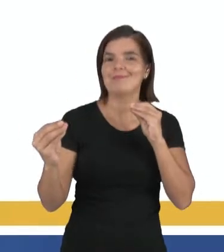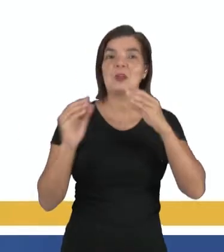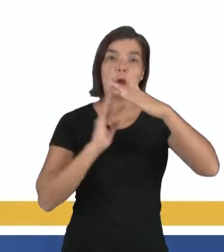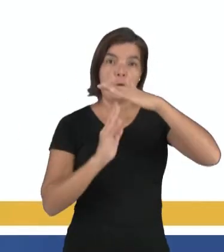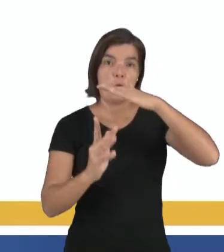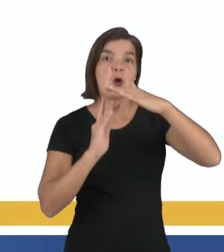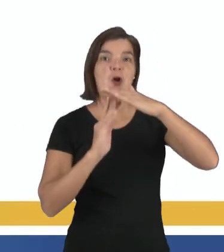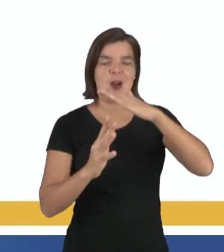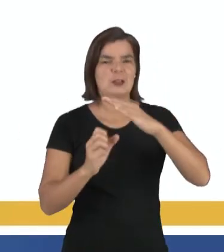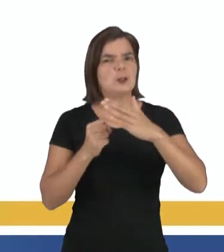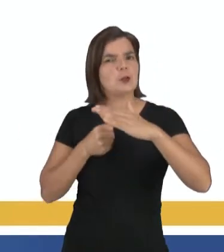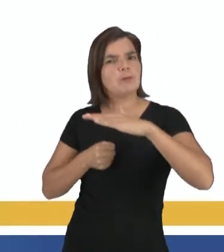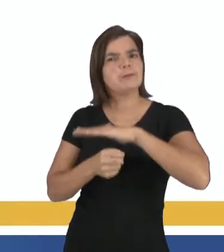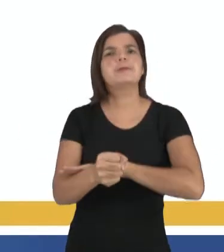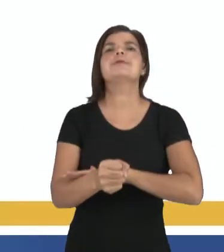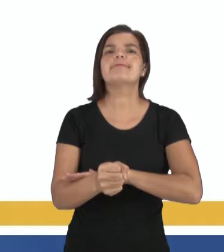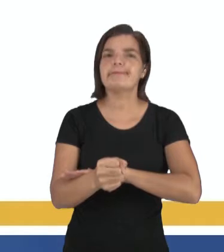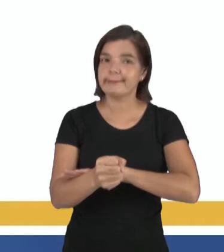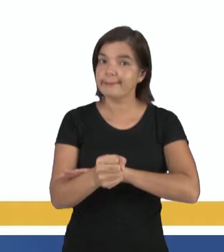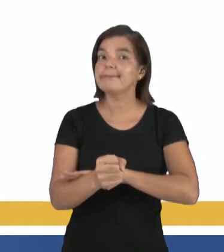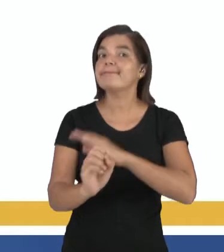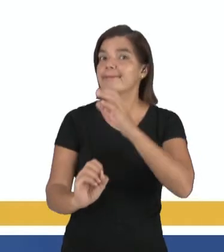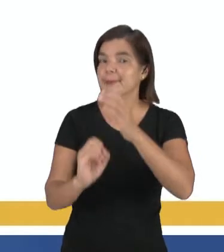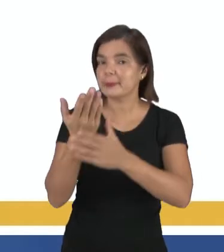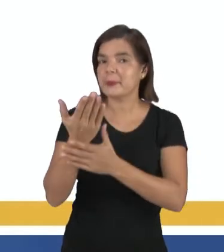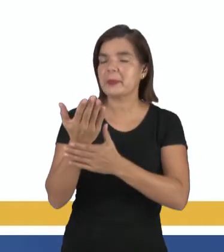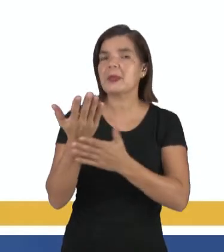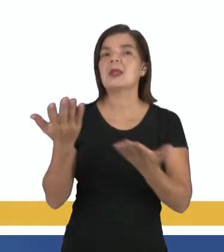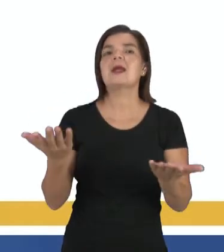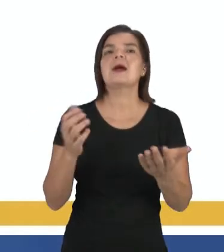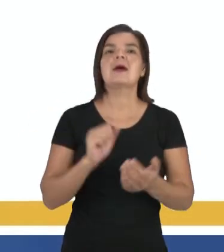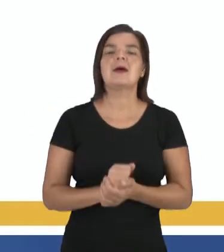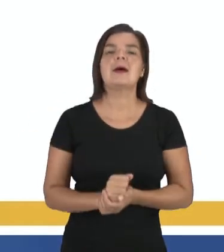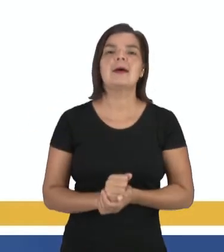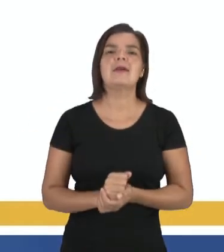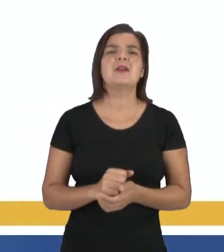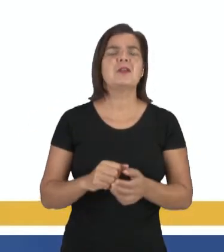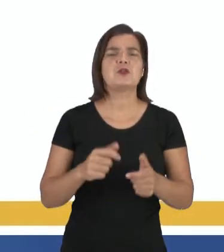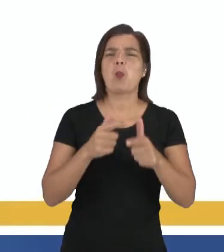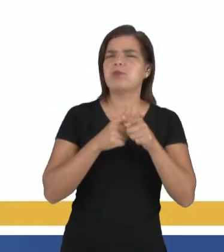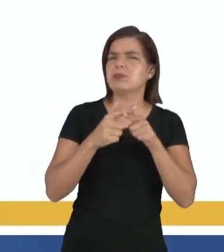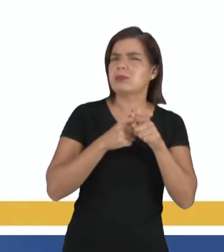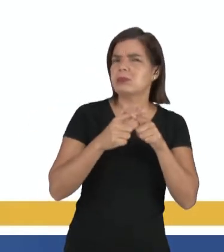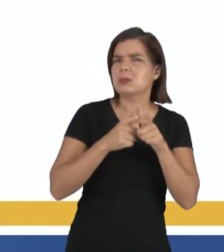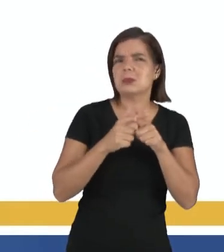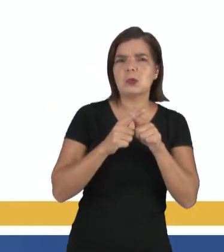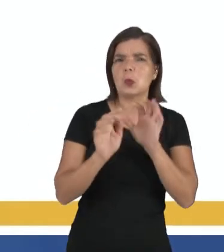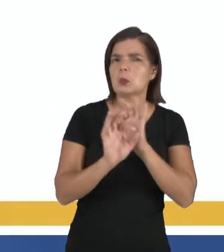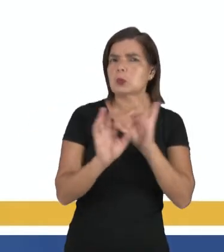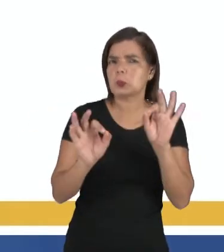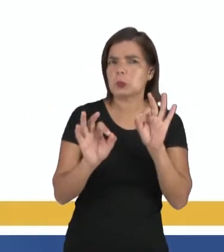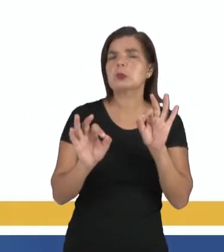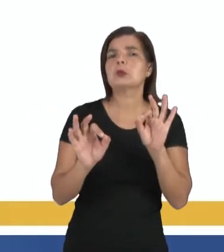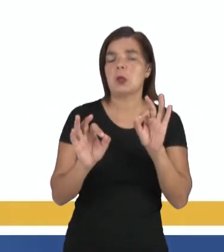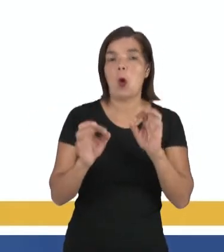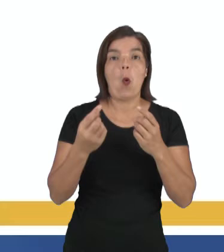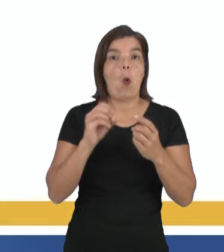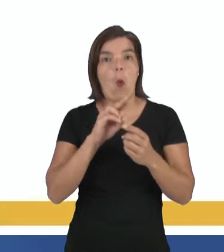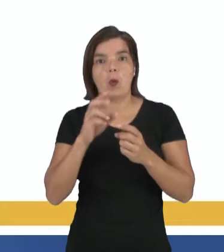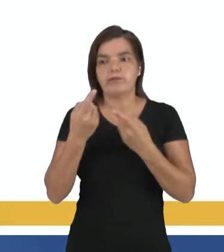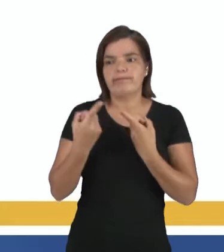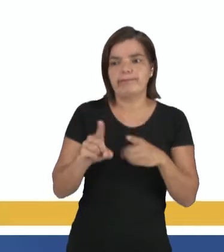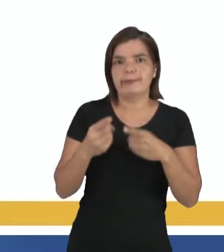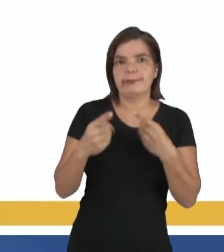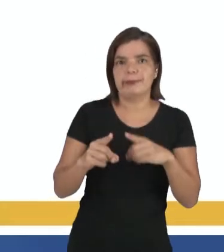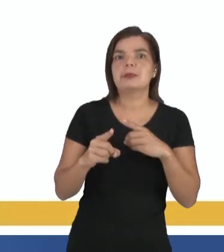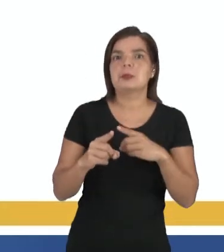os migrantes que são forçados, que aconteceu alguma catástrofe, algum tipo de